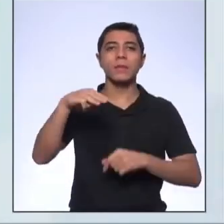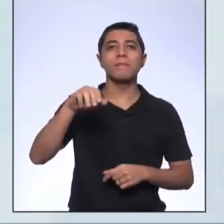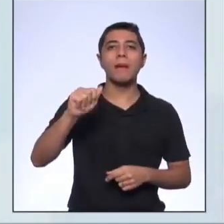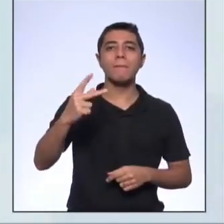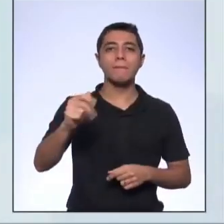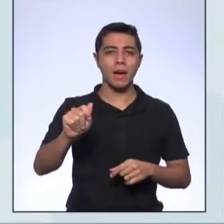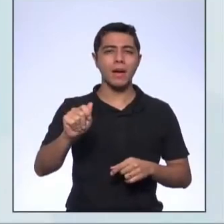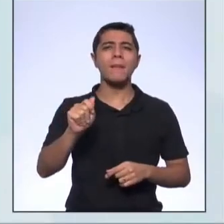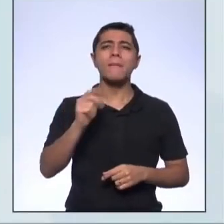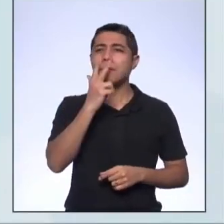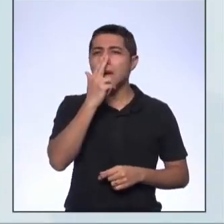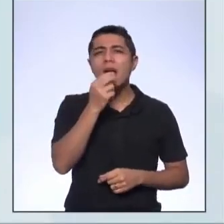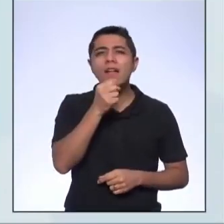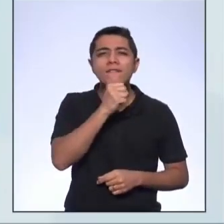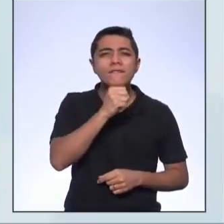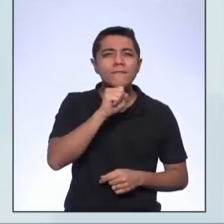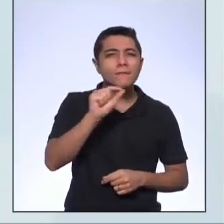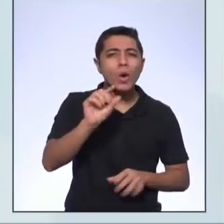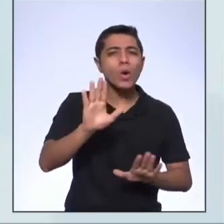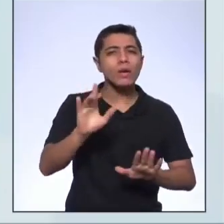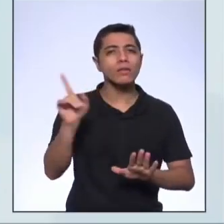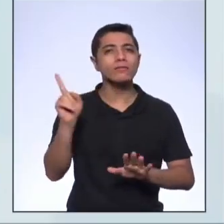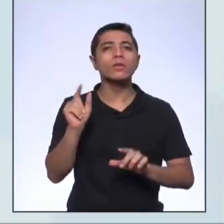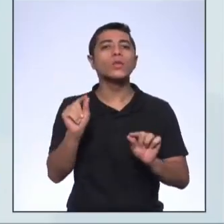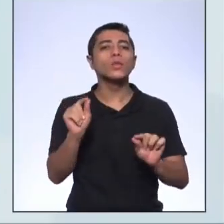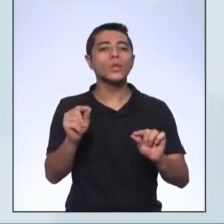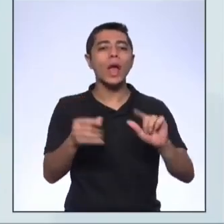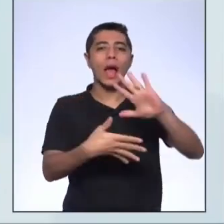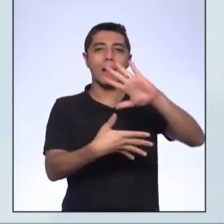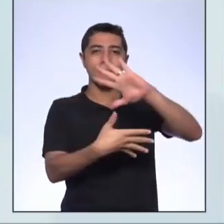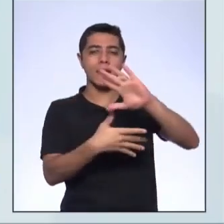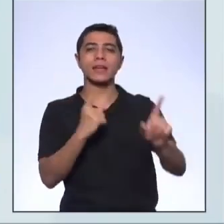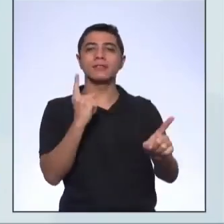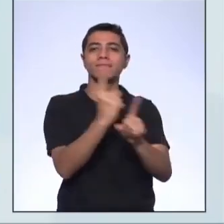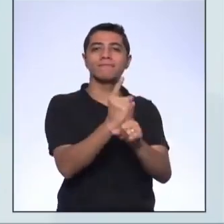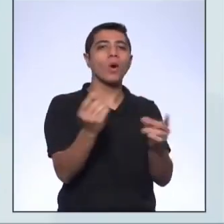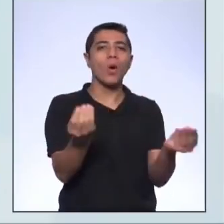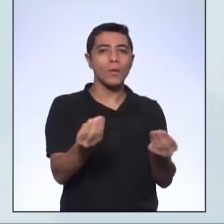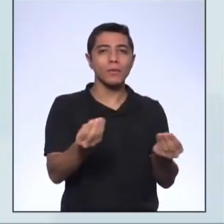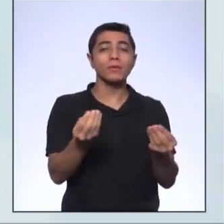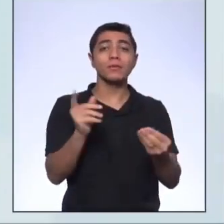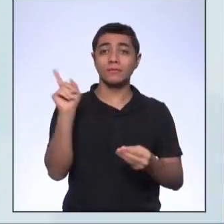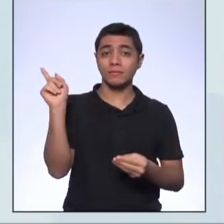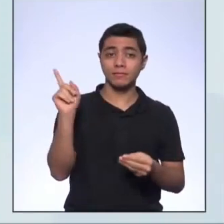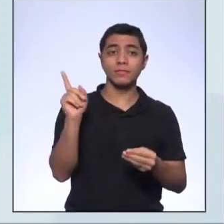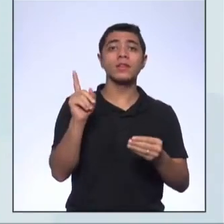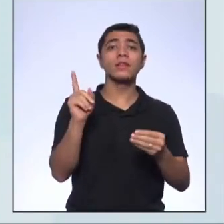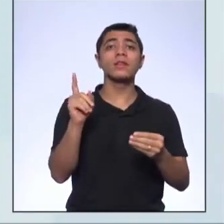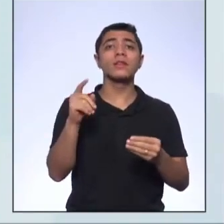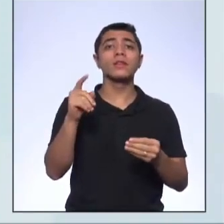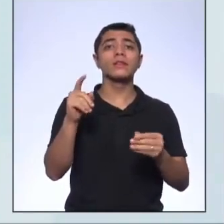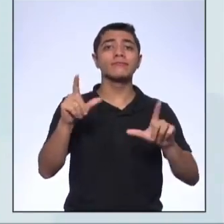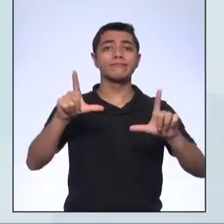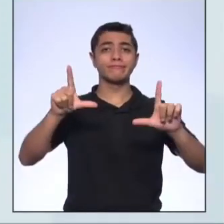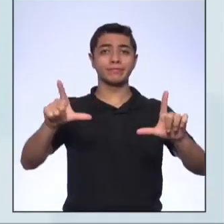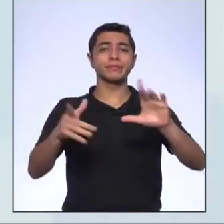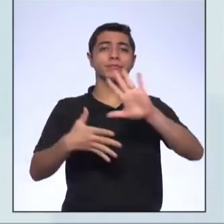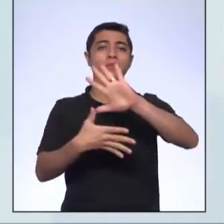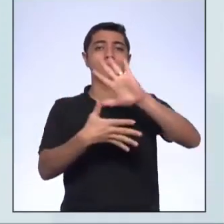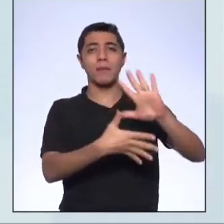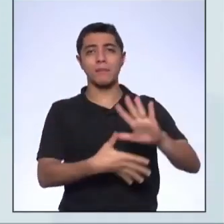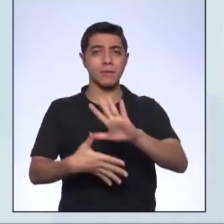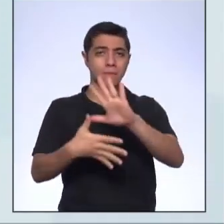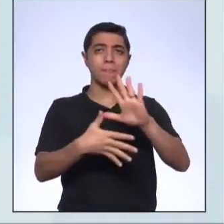antiguinho, né? Descobrimento da América, esse mapa aí é do século XVI, tá? Então, já é bem parecido